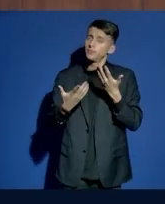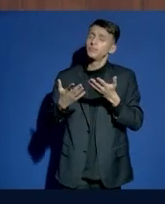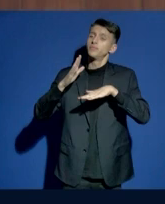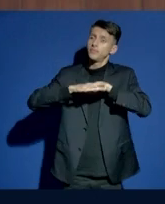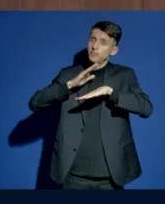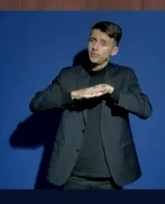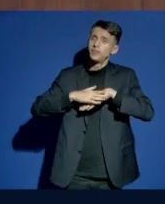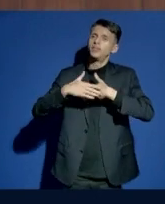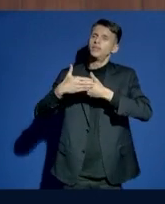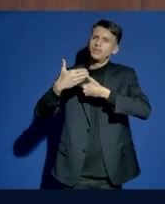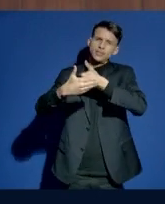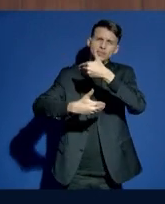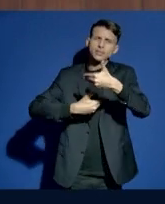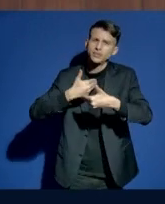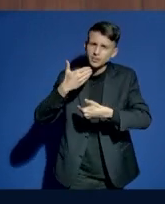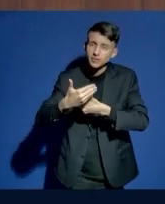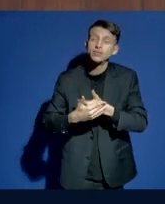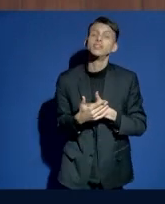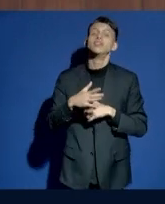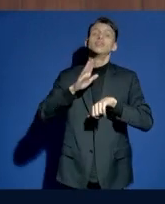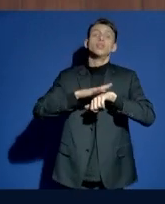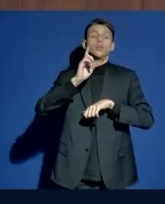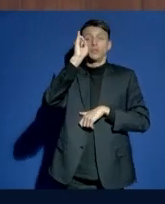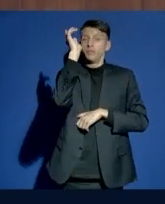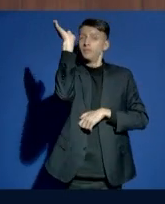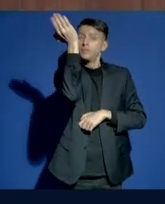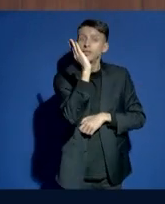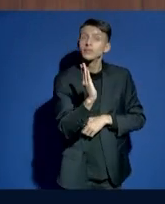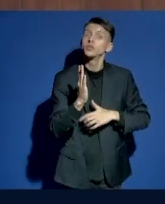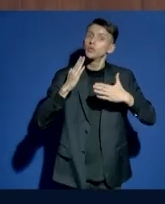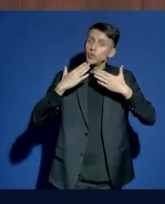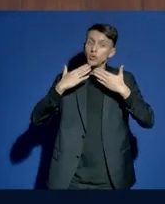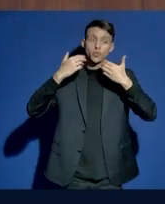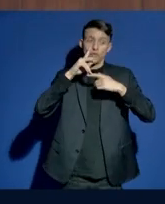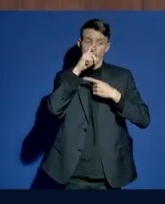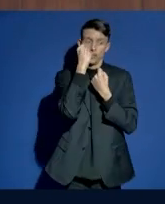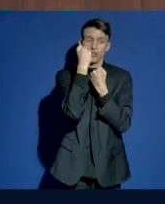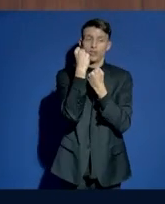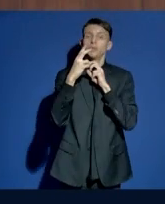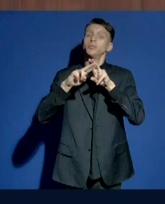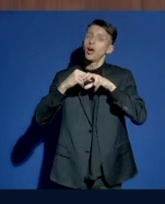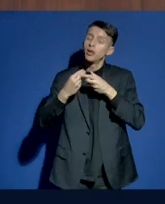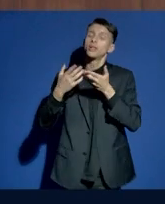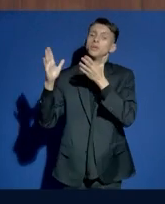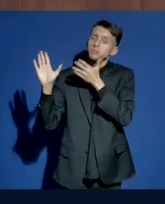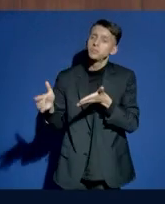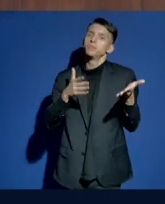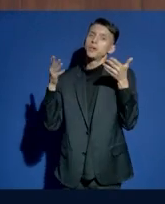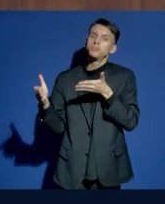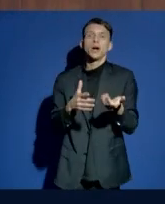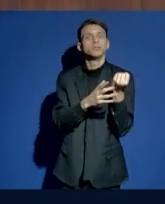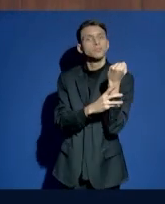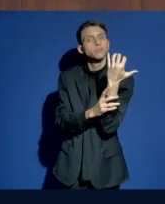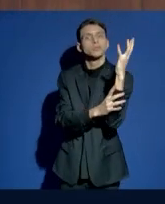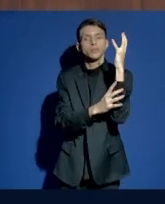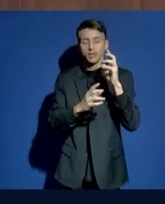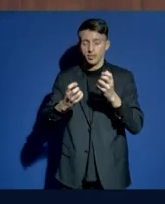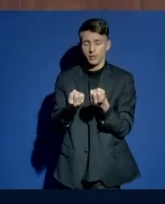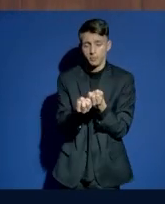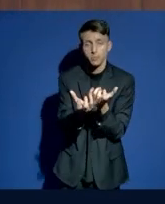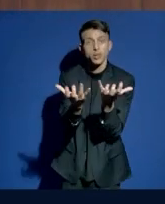bradirrizóbios, que faz com que o Brasil seja a potência que é em termos de produtividade e competitividade da soja.